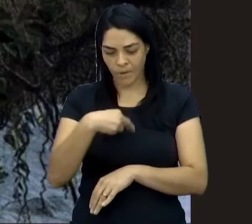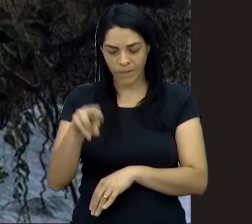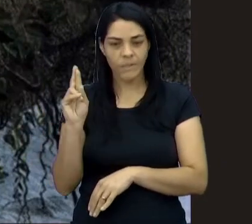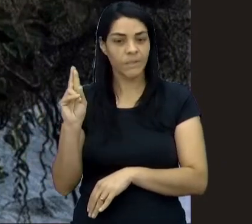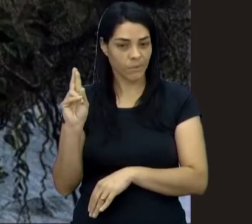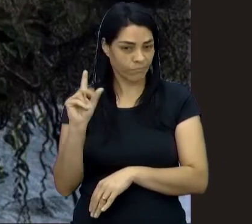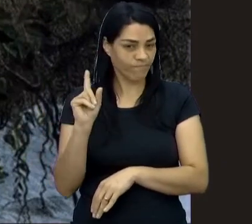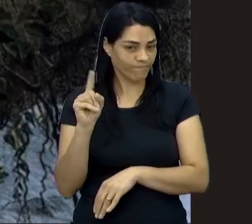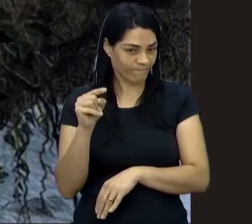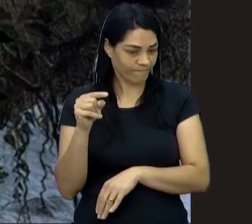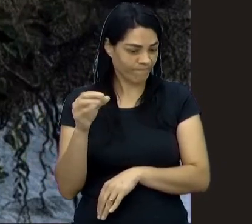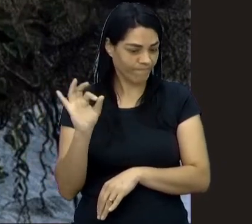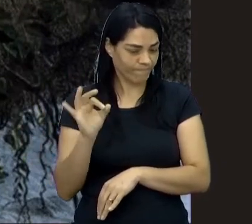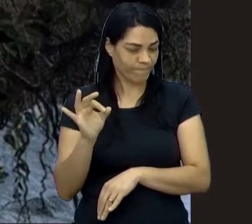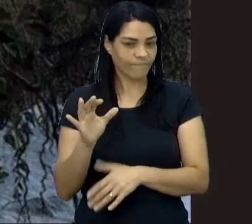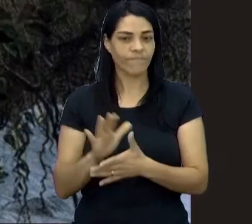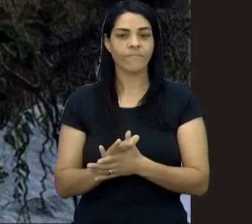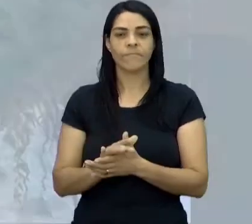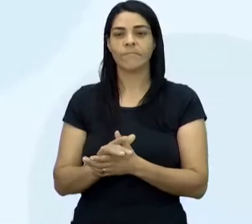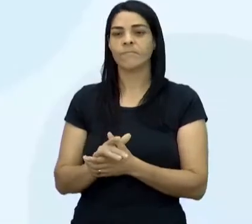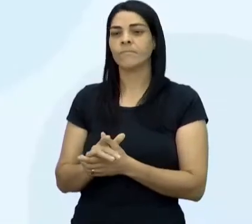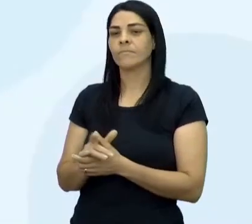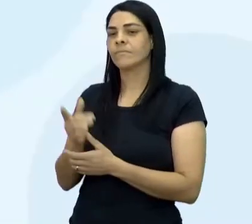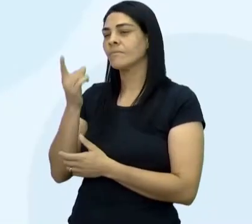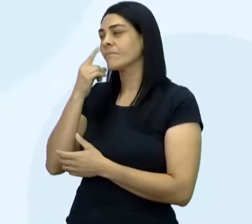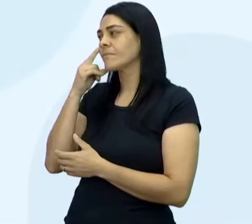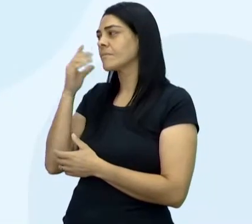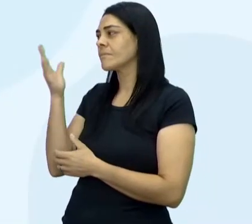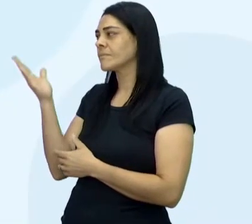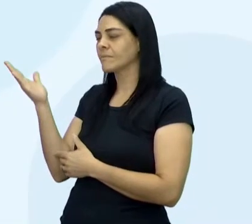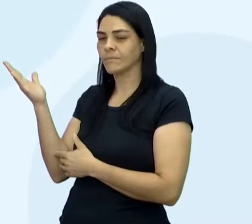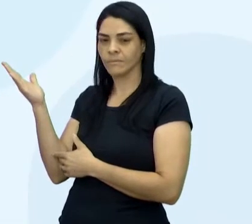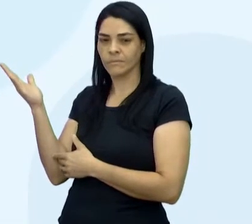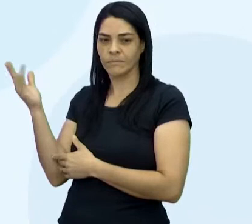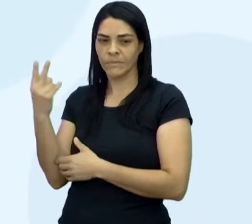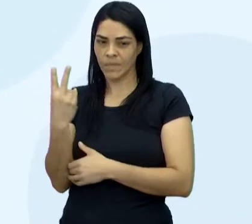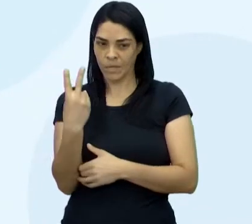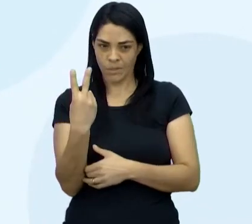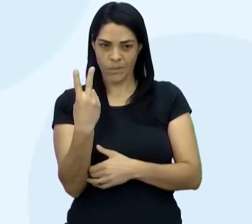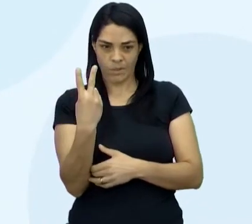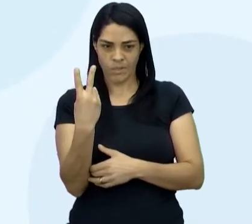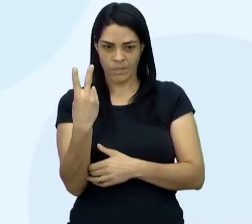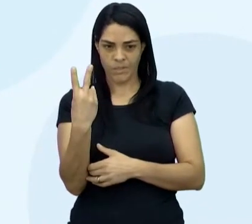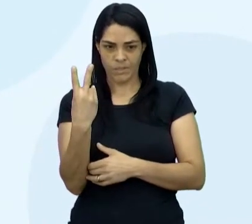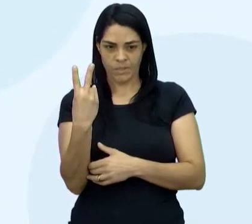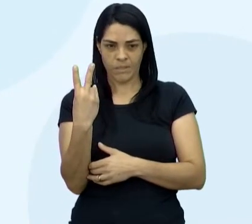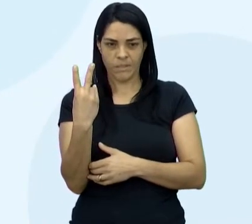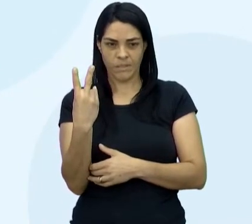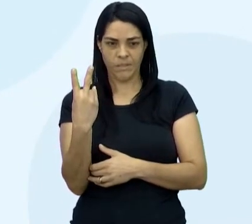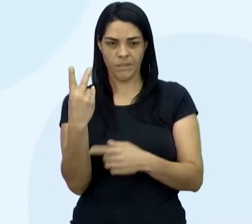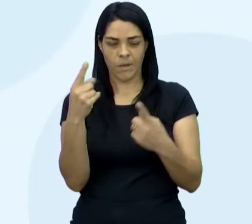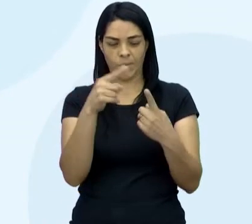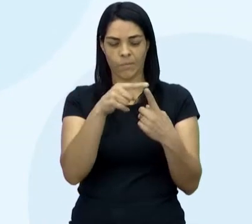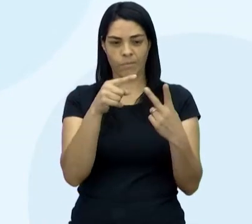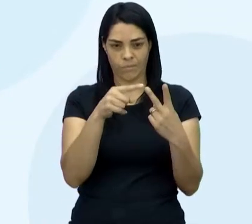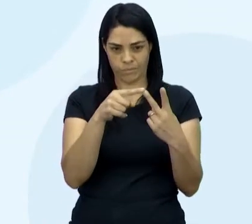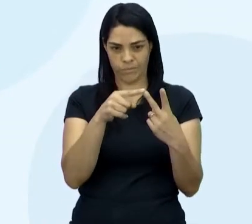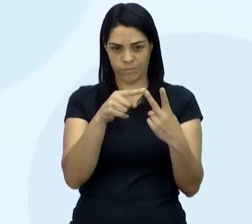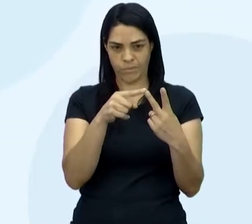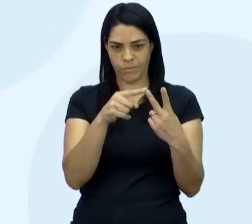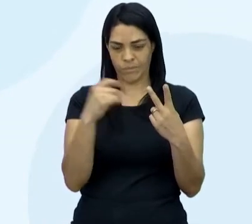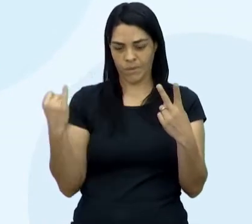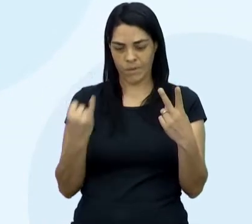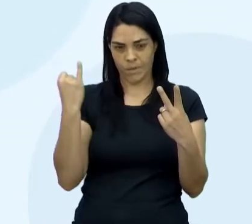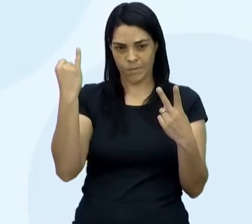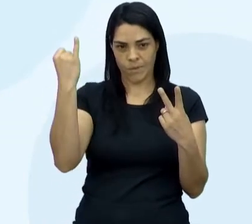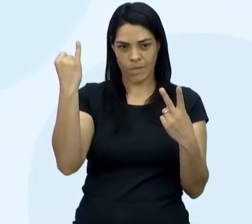pessoal tá aí na tela dois pontos importantes ligados à questão da dos